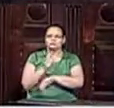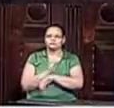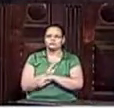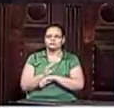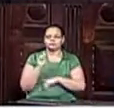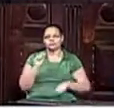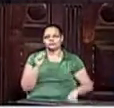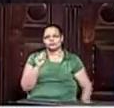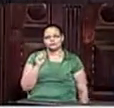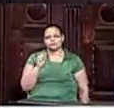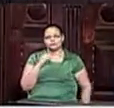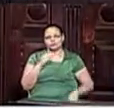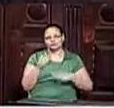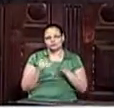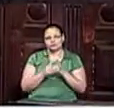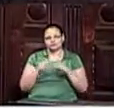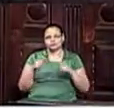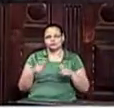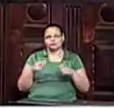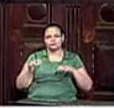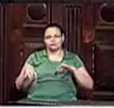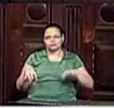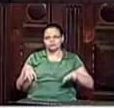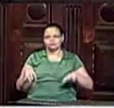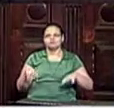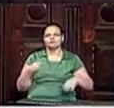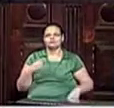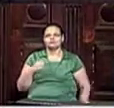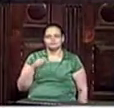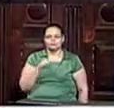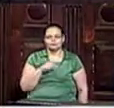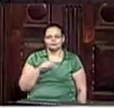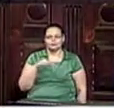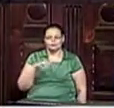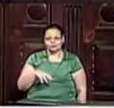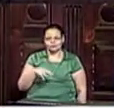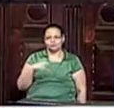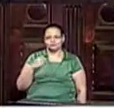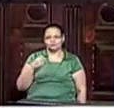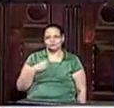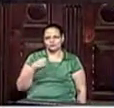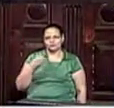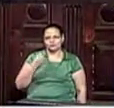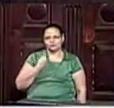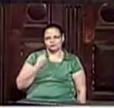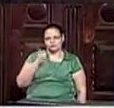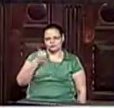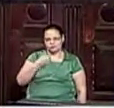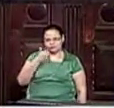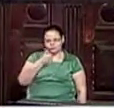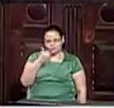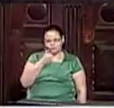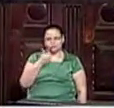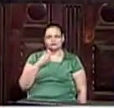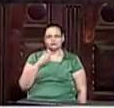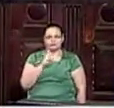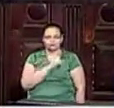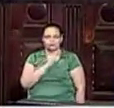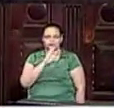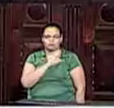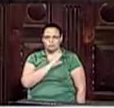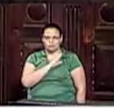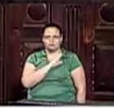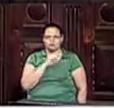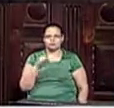que toda a região metropolitana 1, e graças a Deus o município de Duque de Caxias